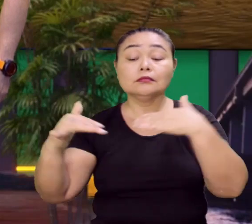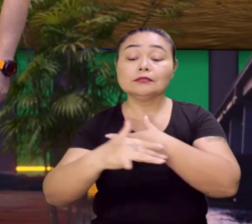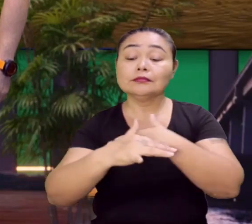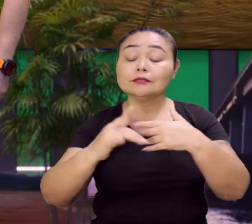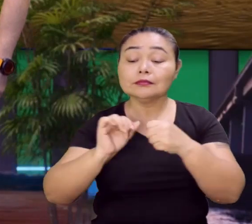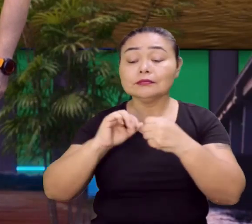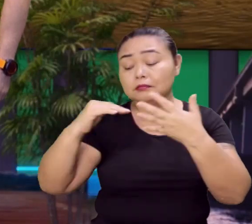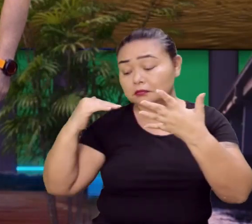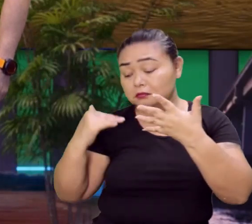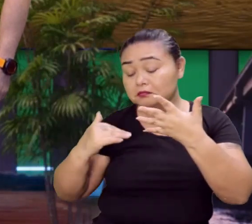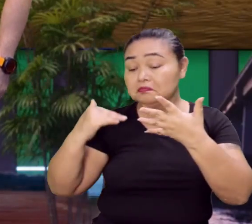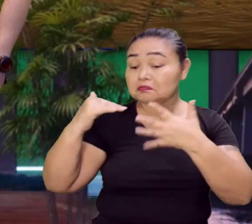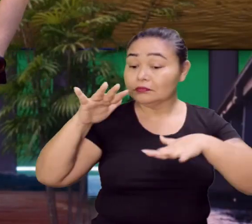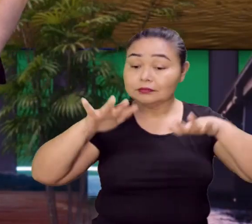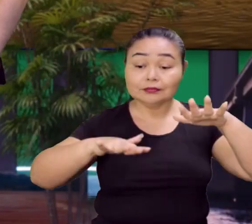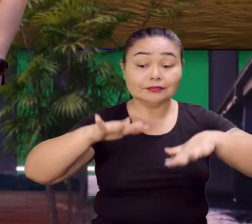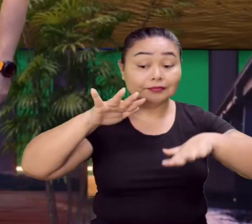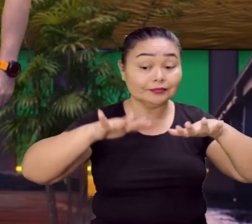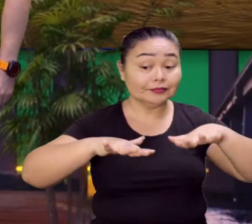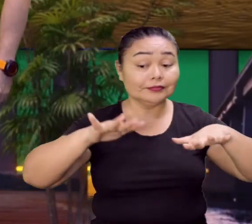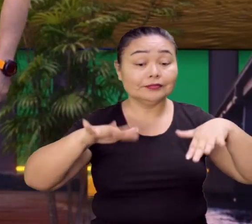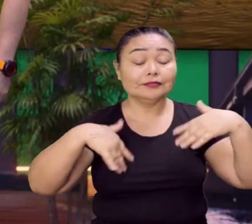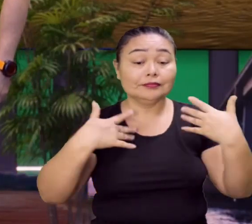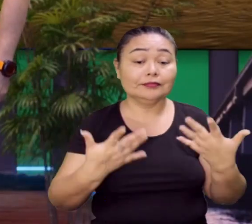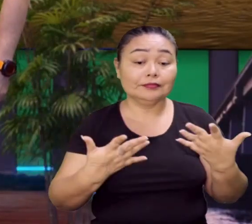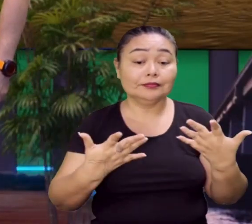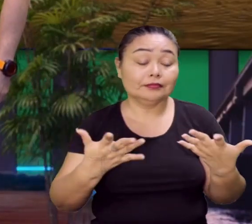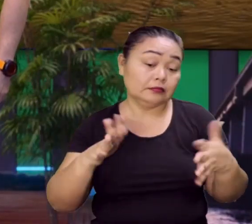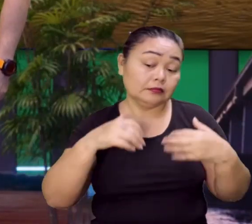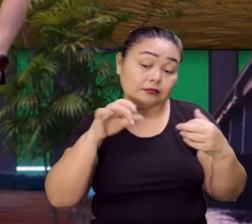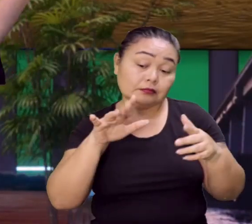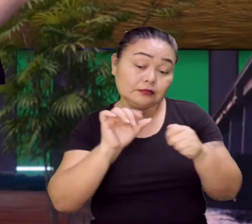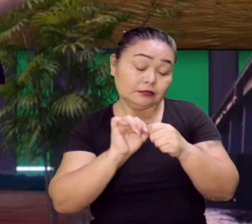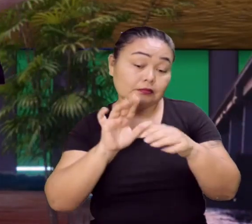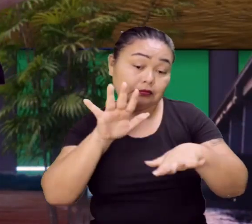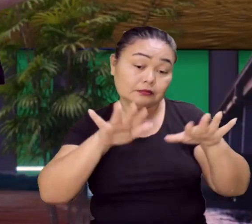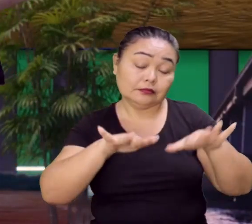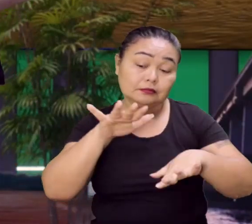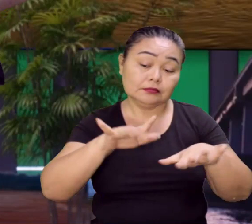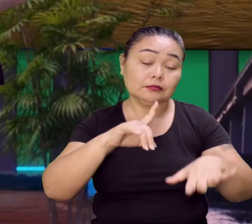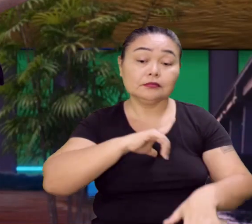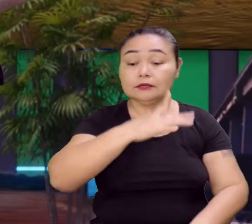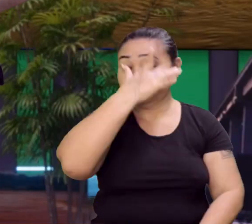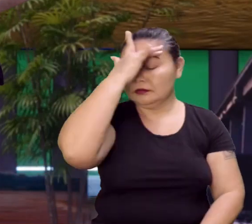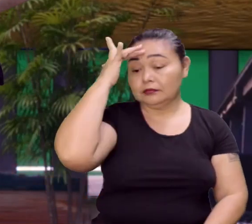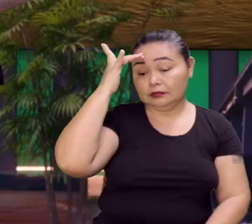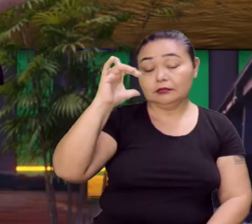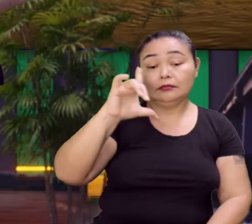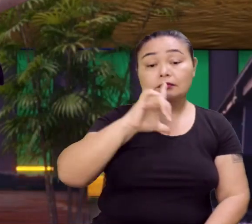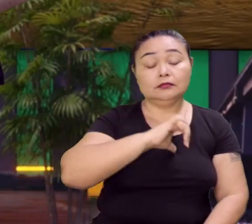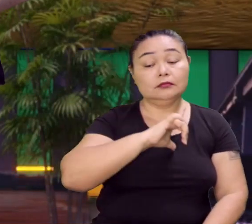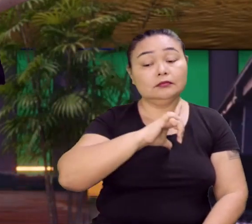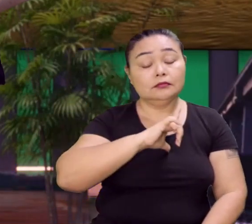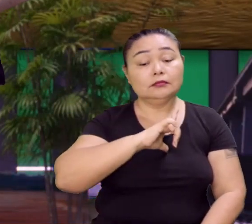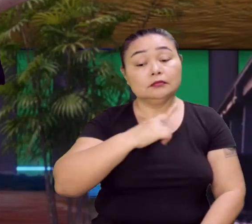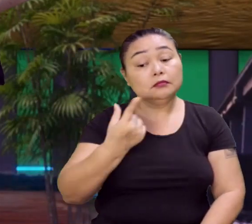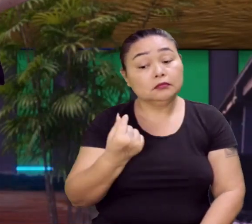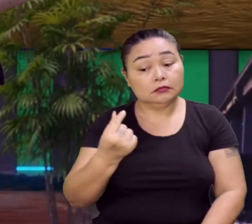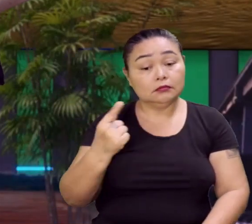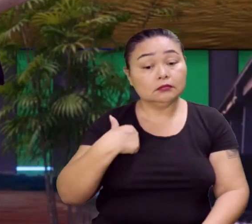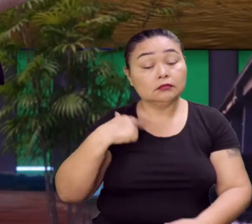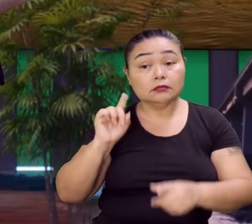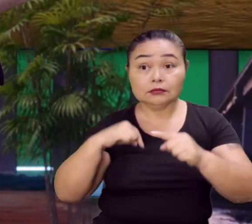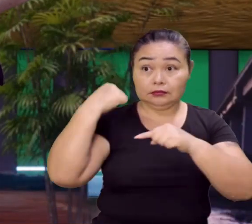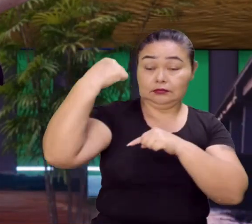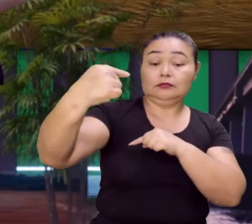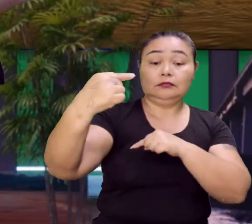essa hierarquia, às vezes. Exatamente. Né? Obviamente, estamos falando, às vezes, porque tem pessoas que têm um poder aquisitivo maior e já